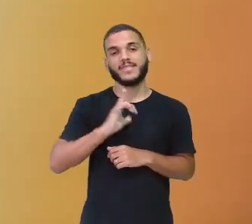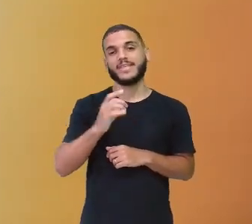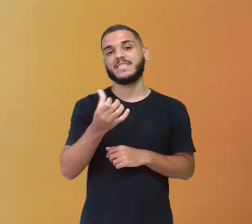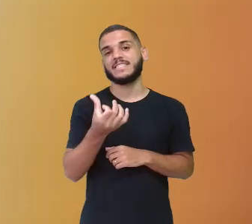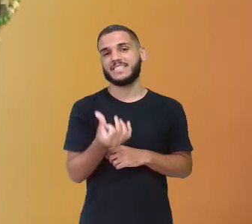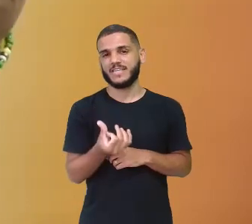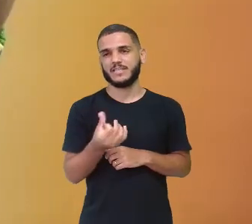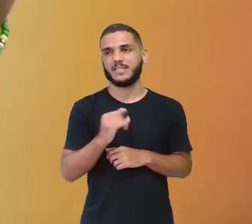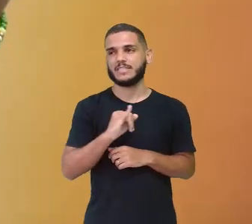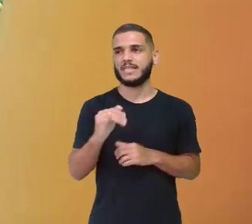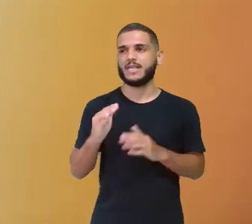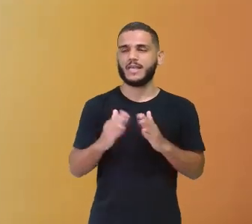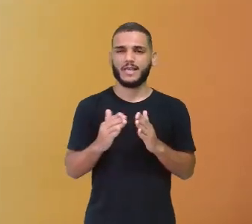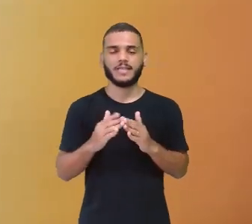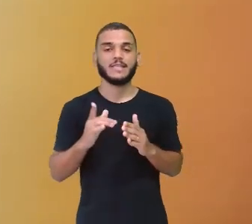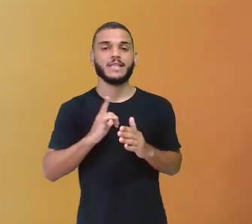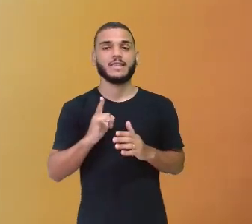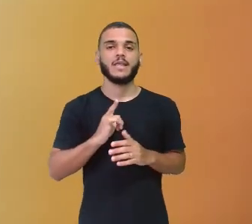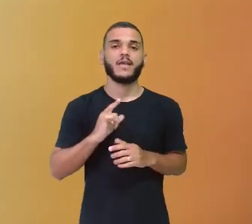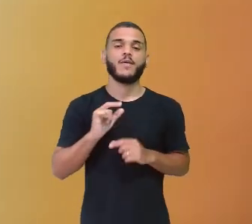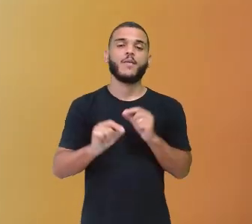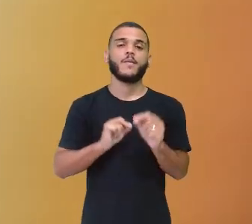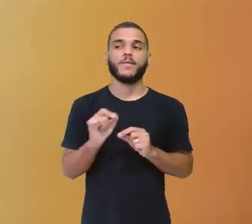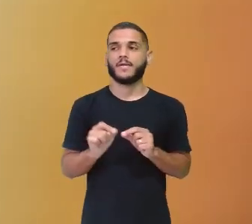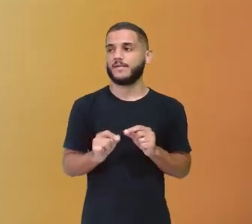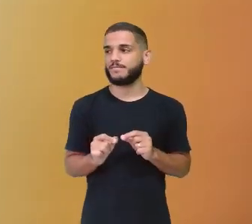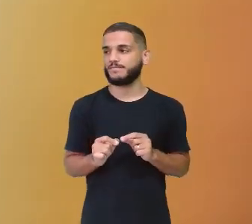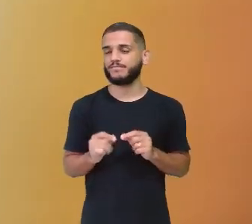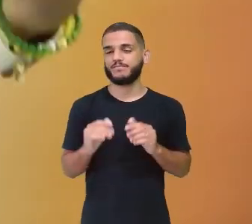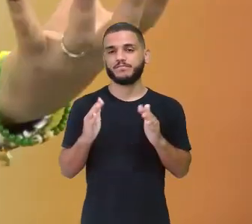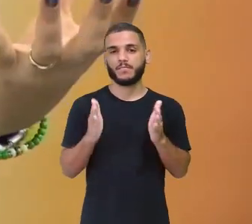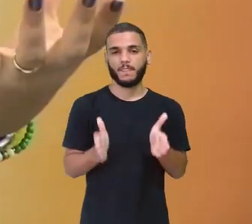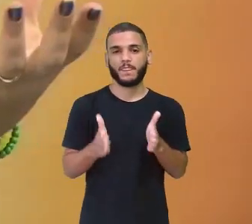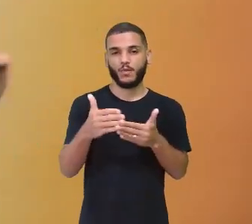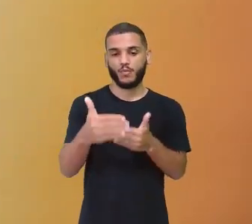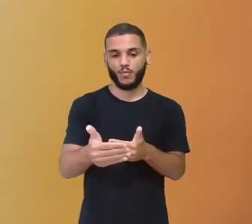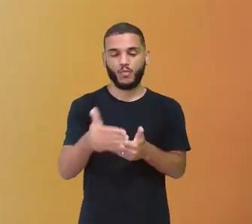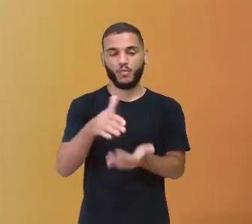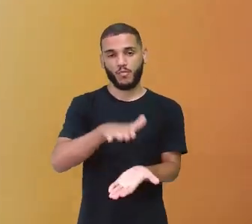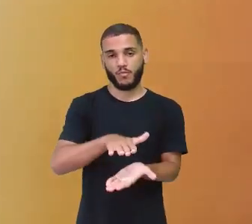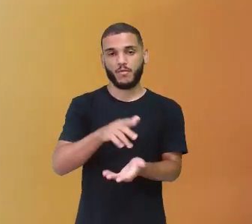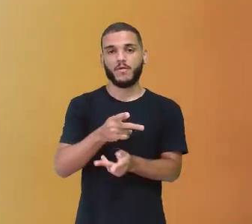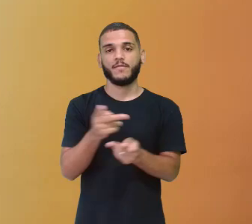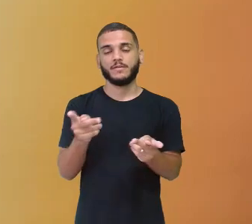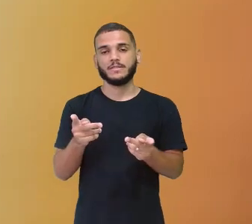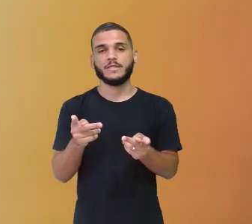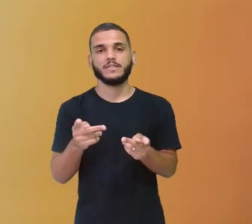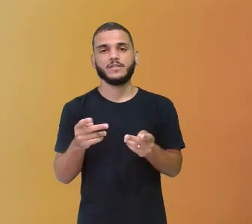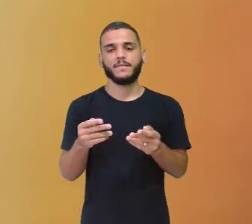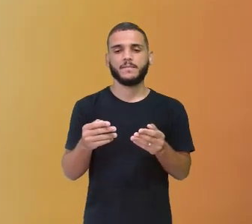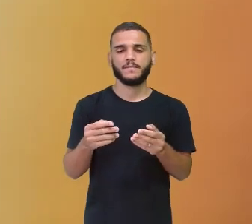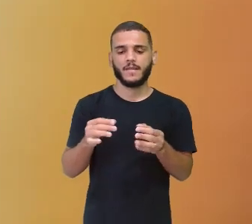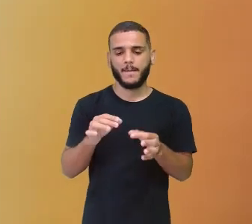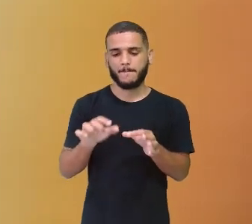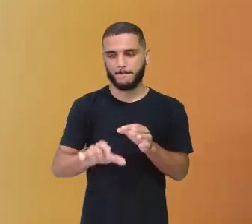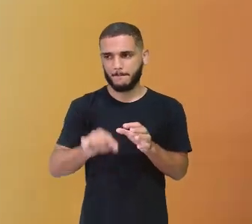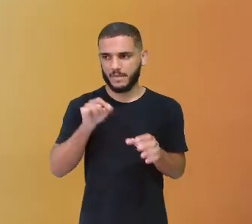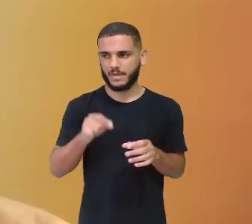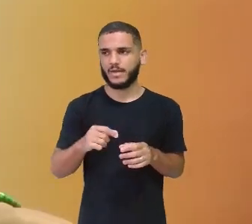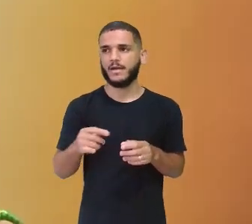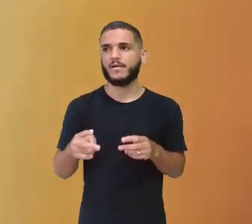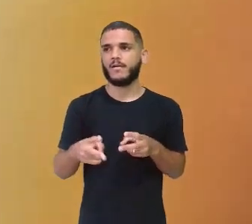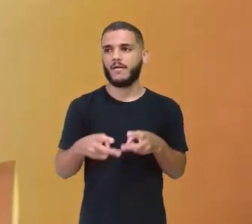tiverem alguma embalagem que lembra o formato do cubo e vocês abrirem, vocês vão conseguir perceber